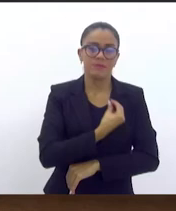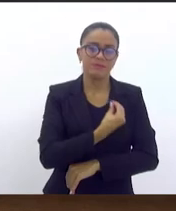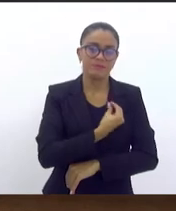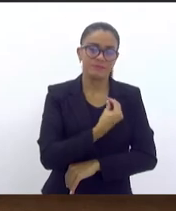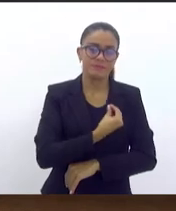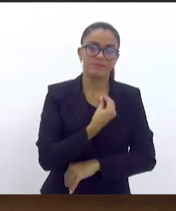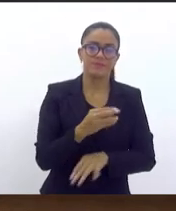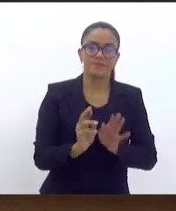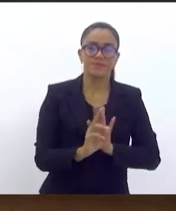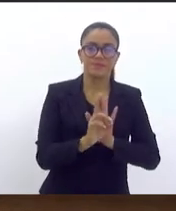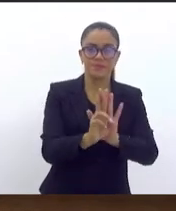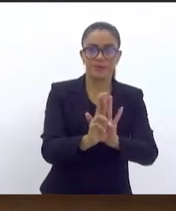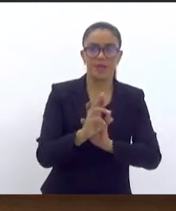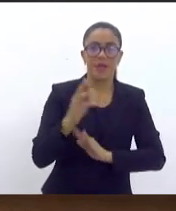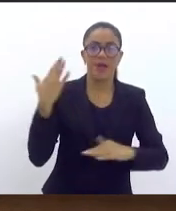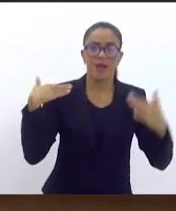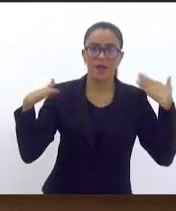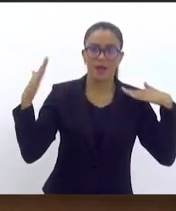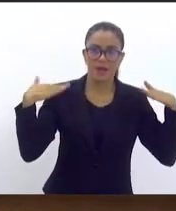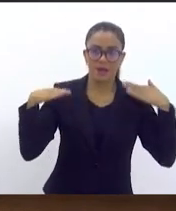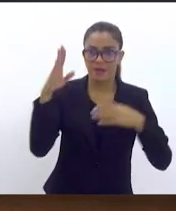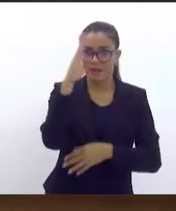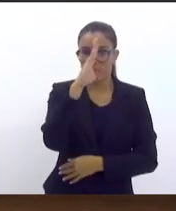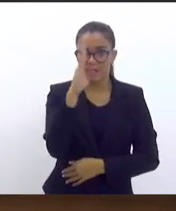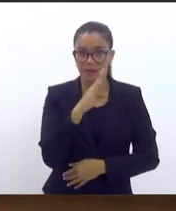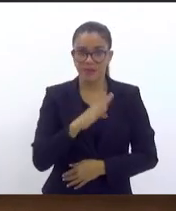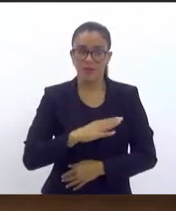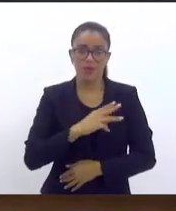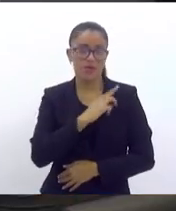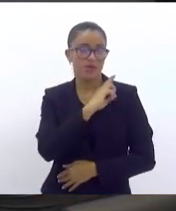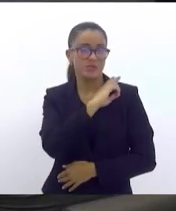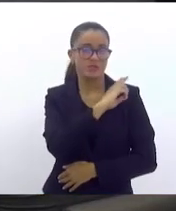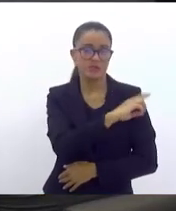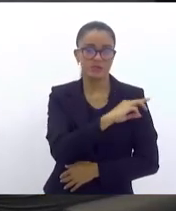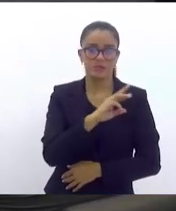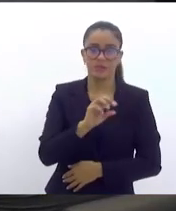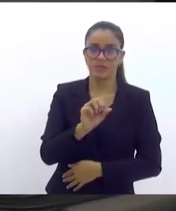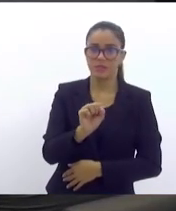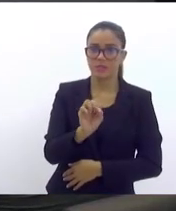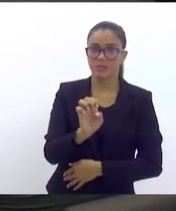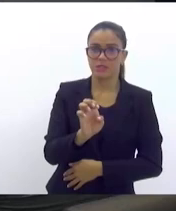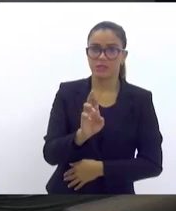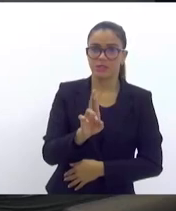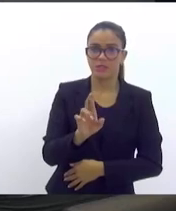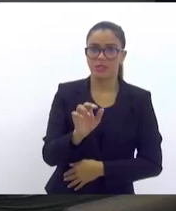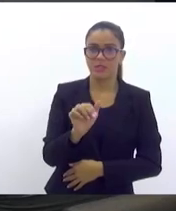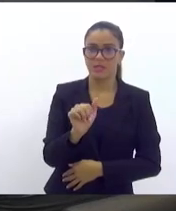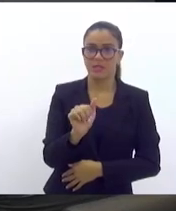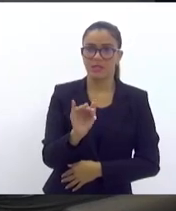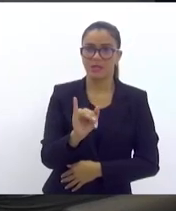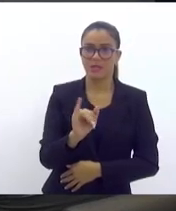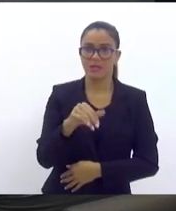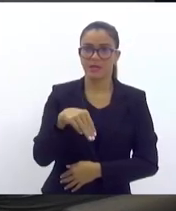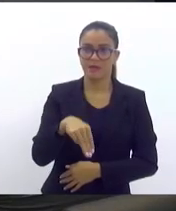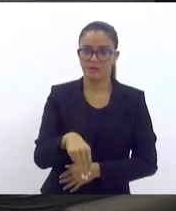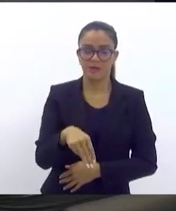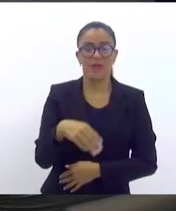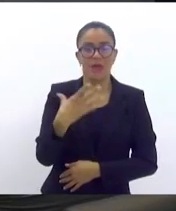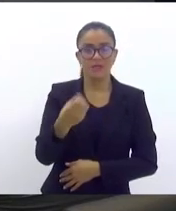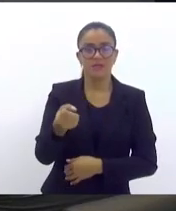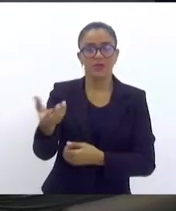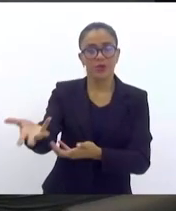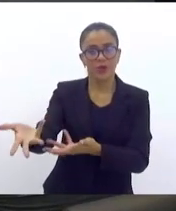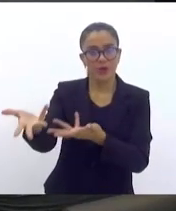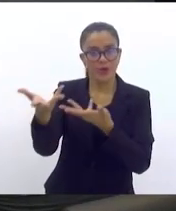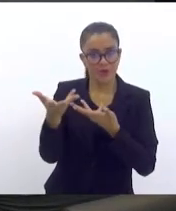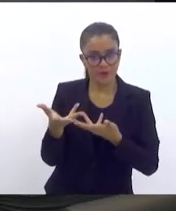representando a Marinha do Brasil nós Comandante Serafim ele se encontra Você tá no seu nosso convite quero